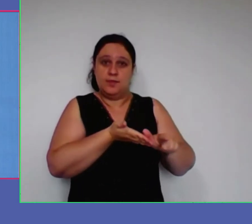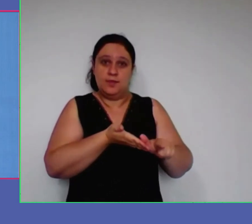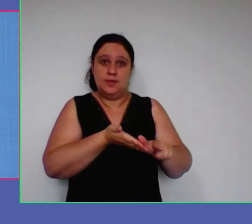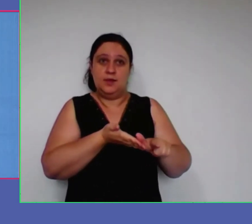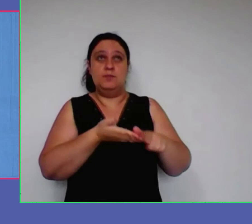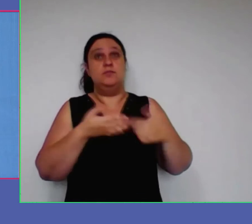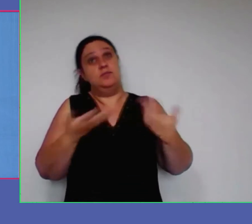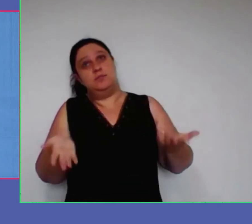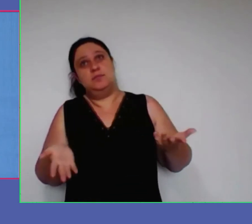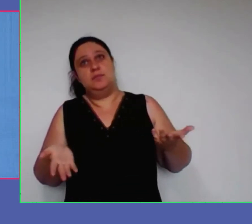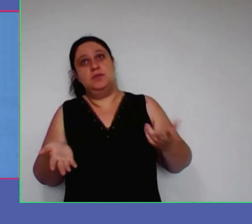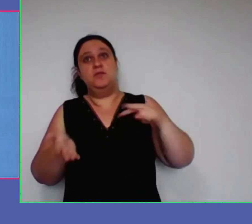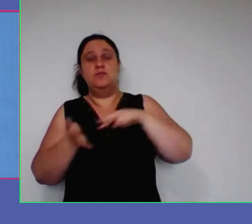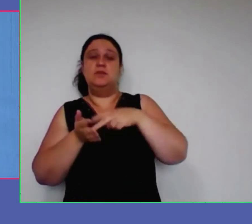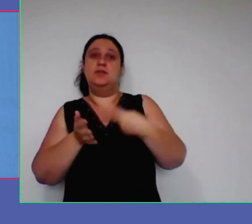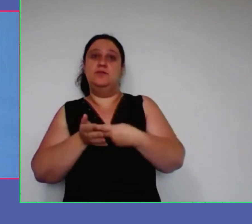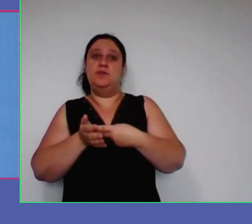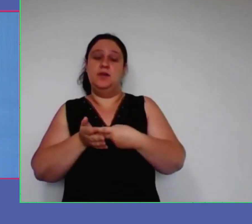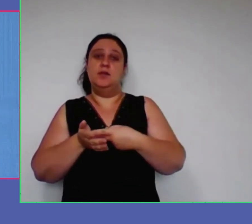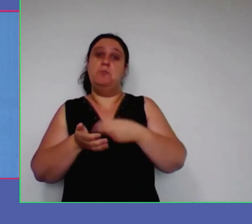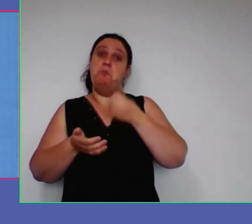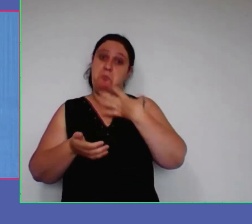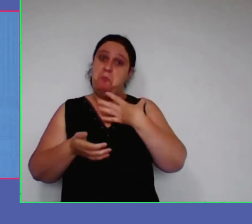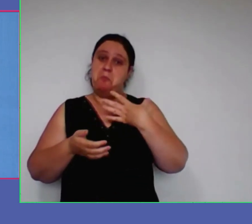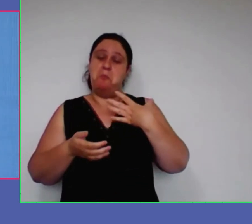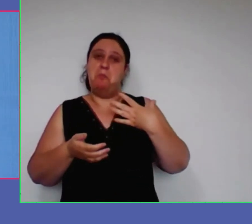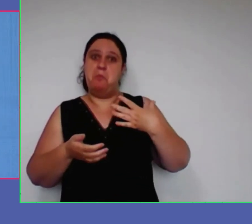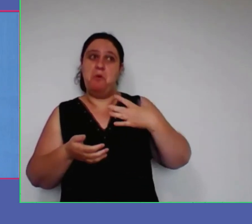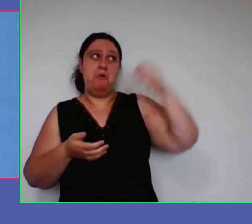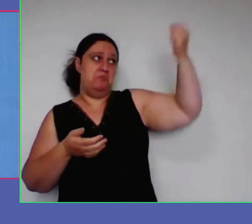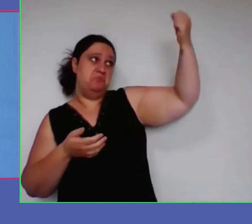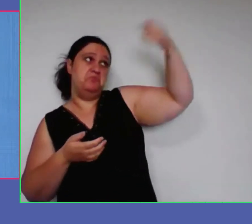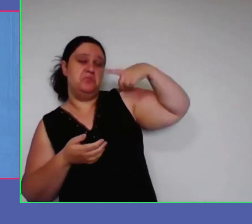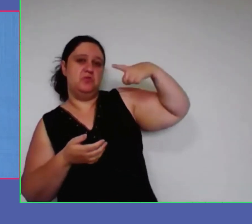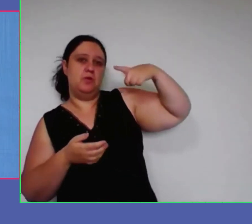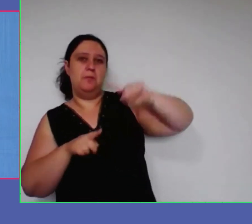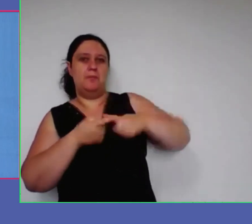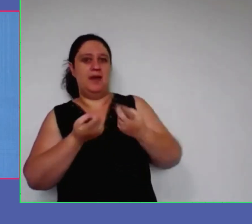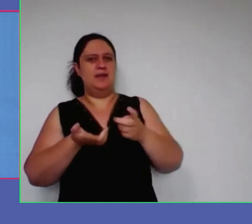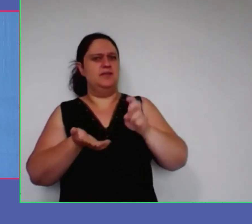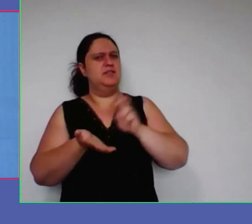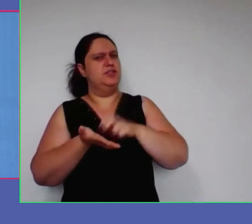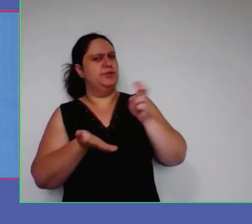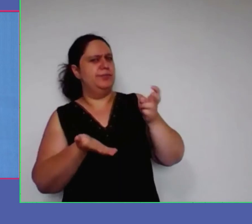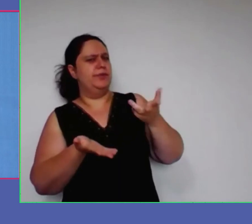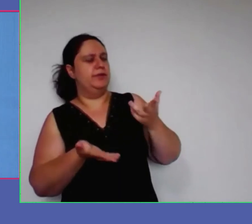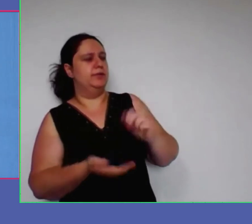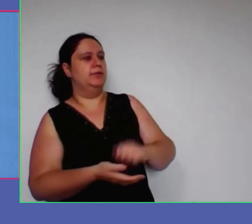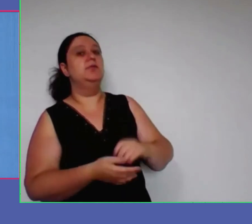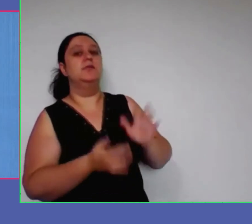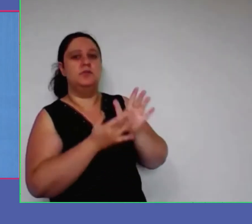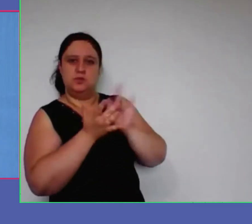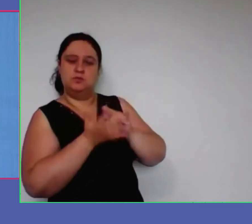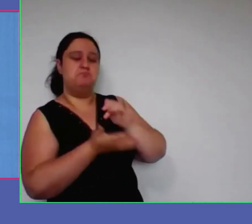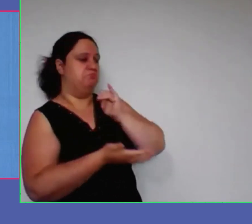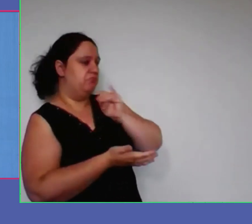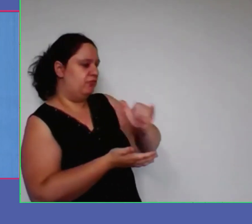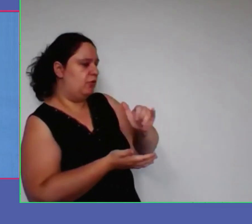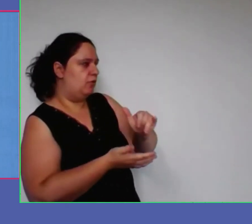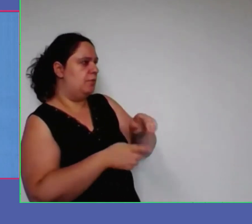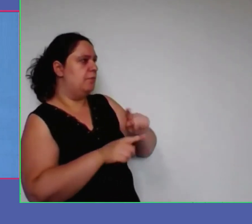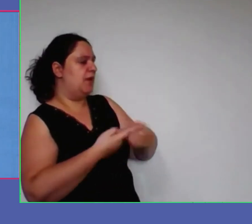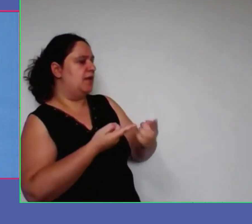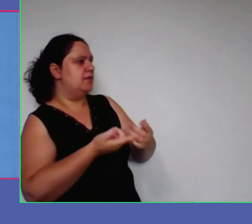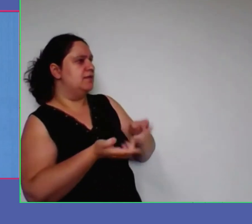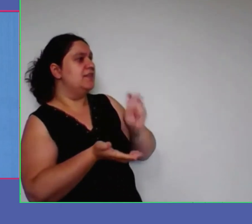haverá bom tempo. Mas se chega de manhã, não é isso? Aqui, ó. E pela manhã, hoje